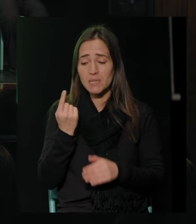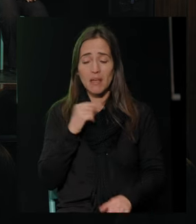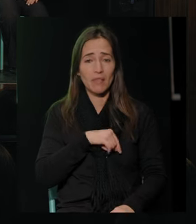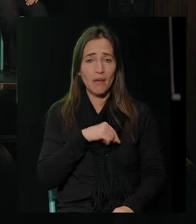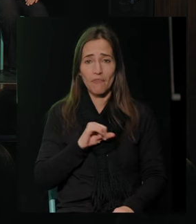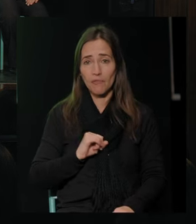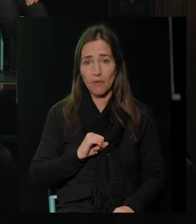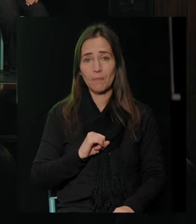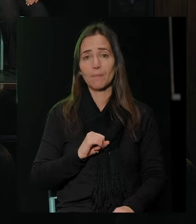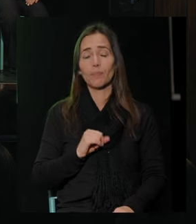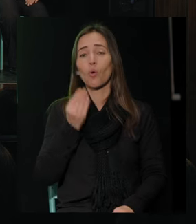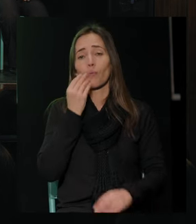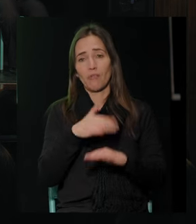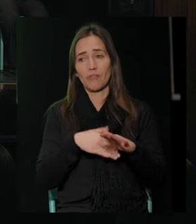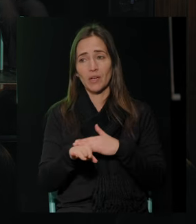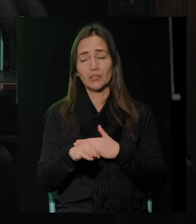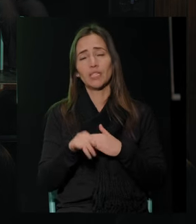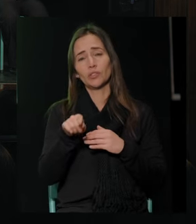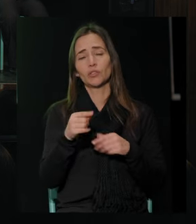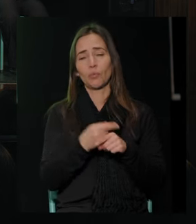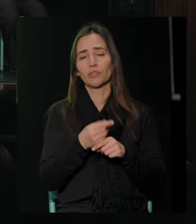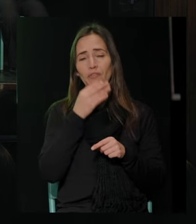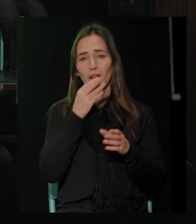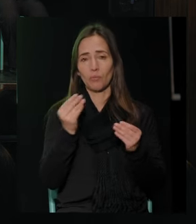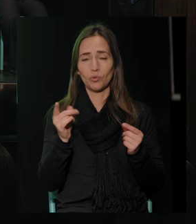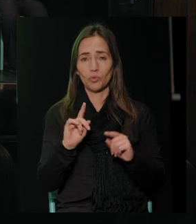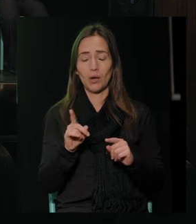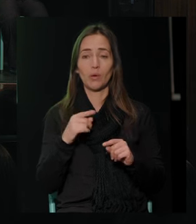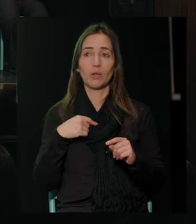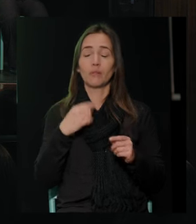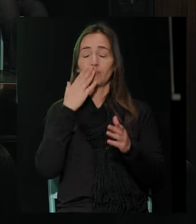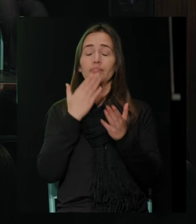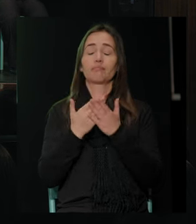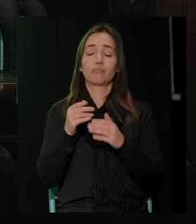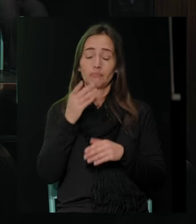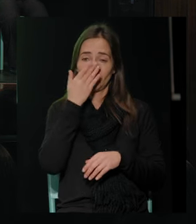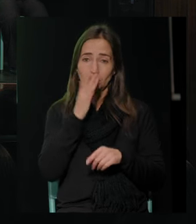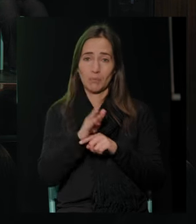Isso é uma coisa que não se fala muito e com a qual eu fui confrontado na Alemanha, por exemplo,